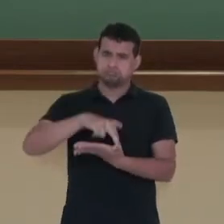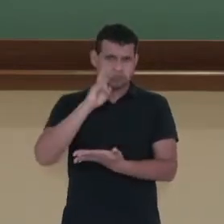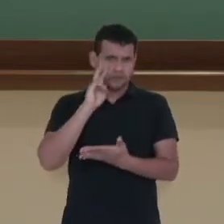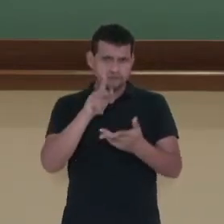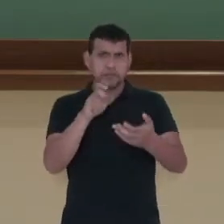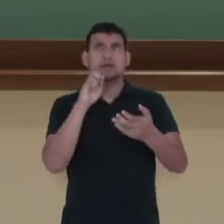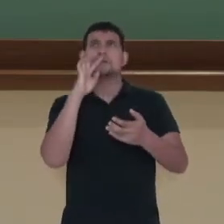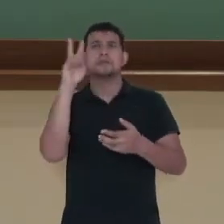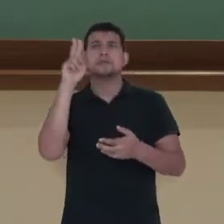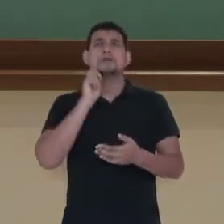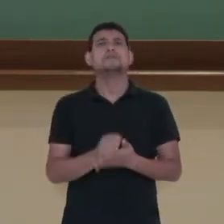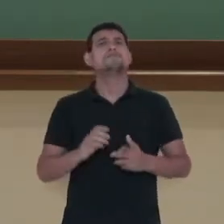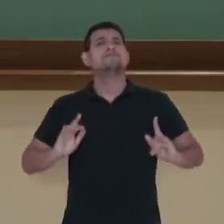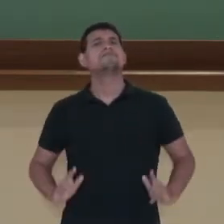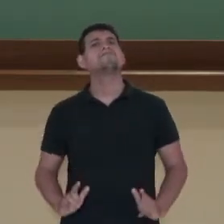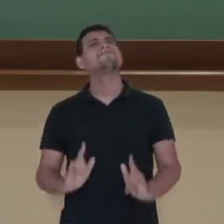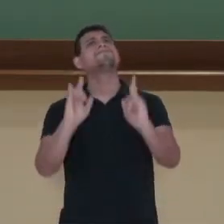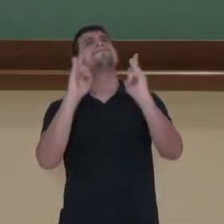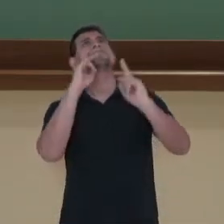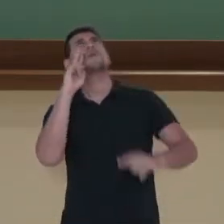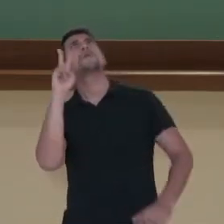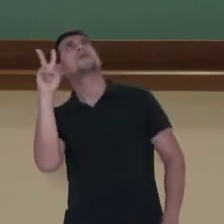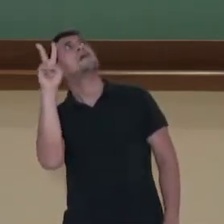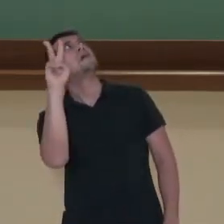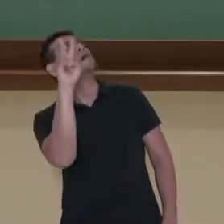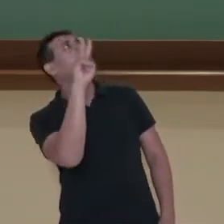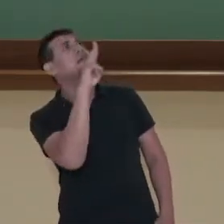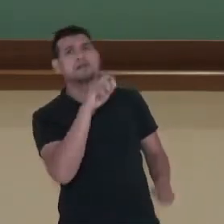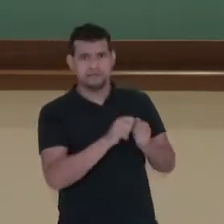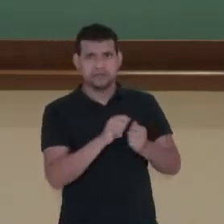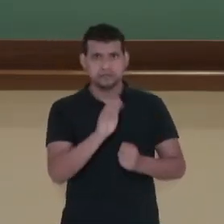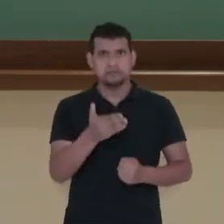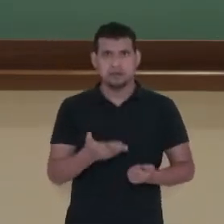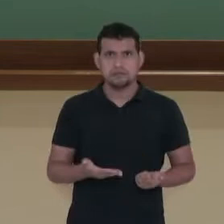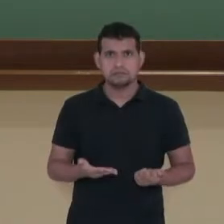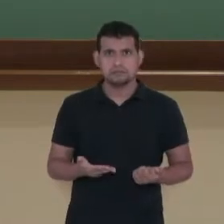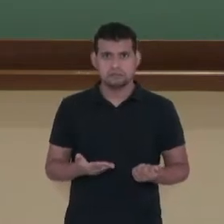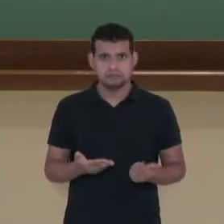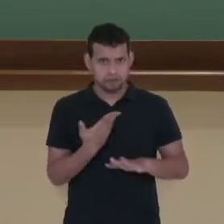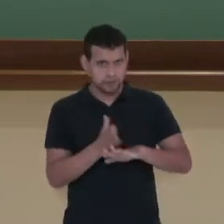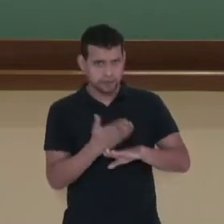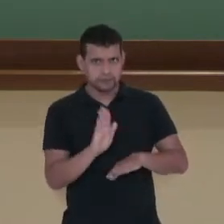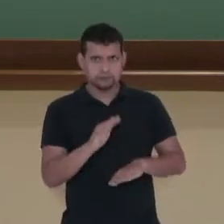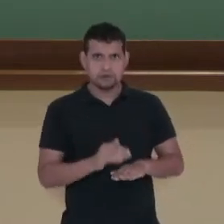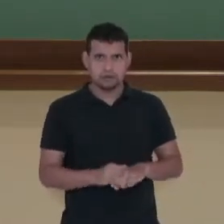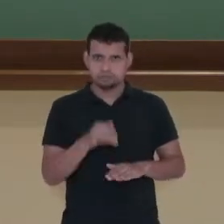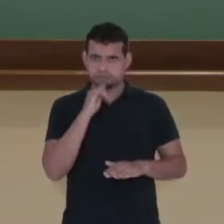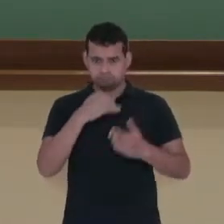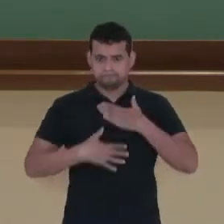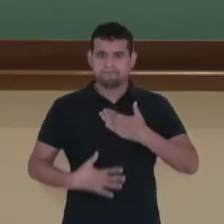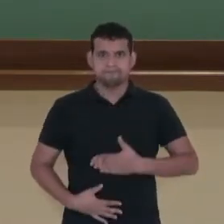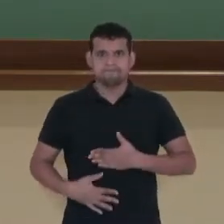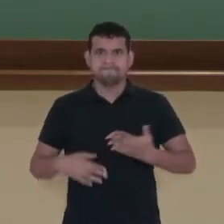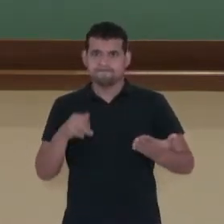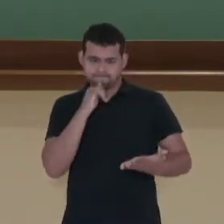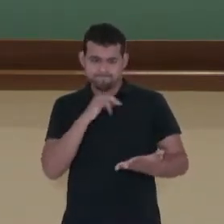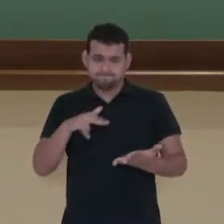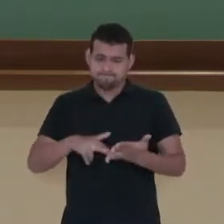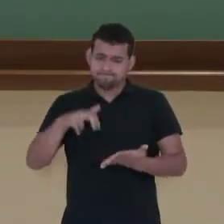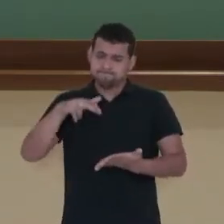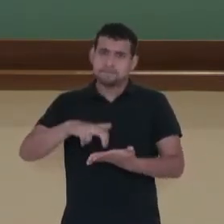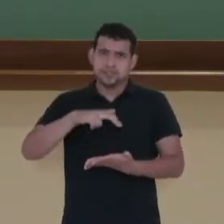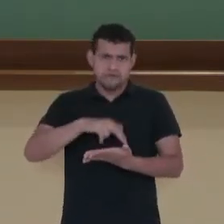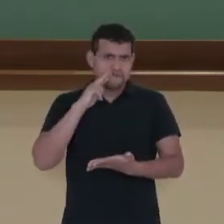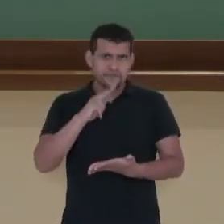ver alguém profissionalmente fazendo esta prática corporal? Já